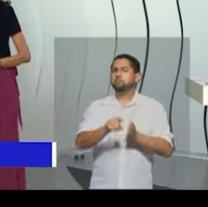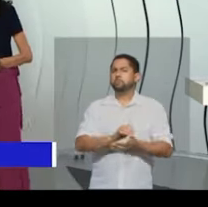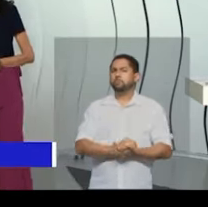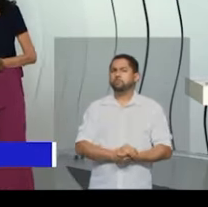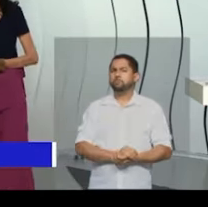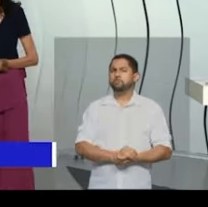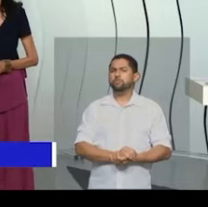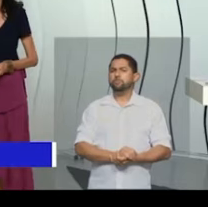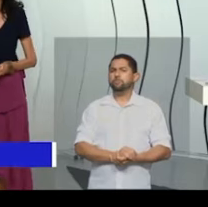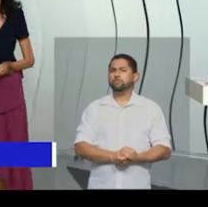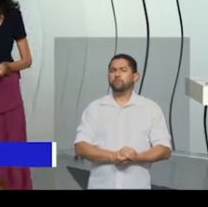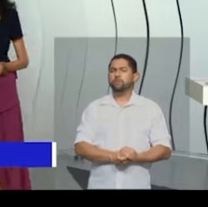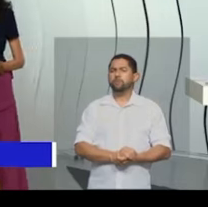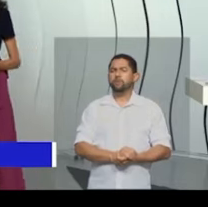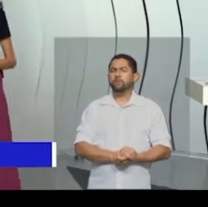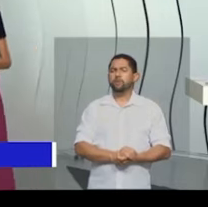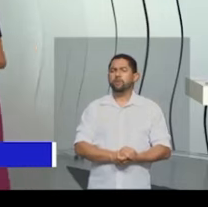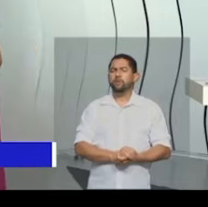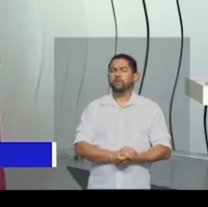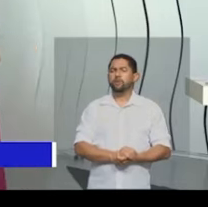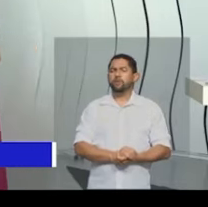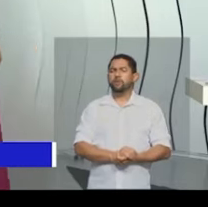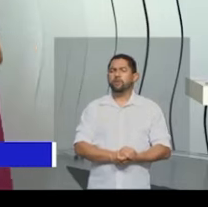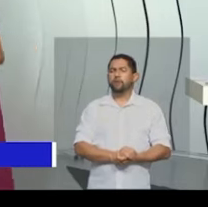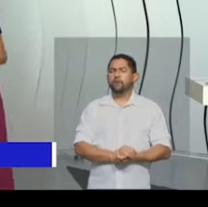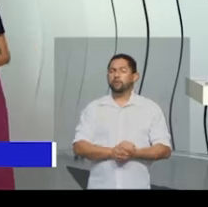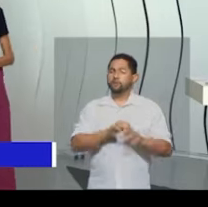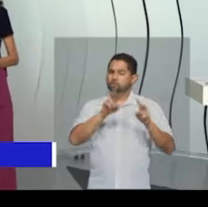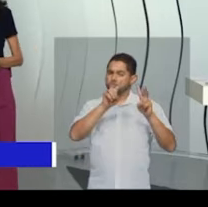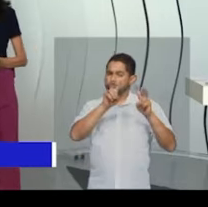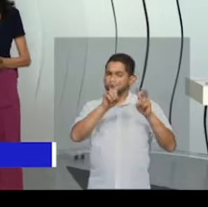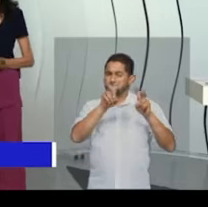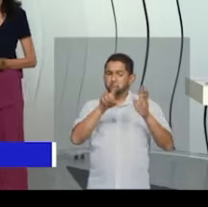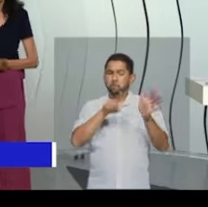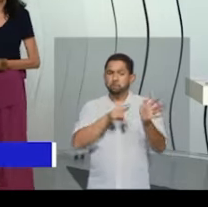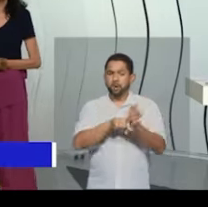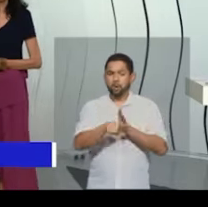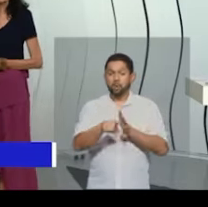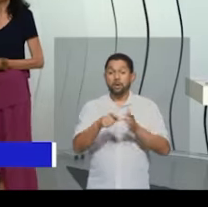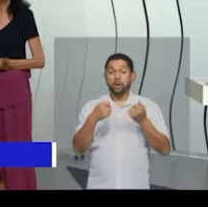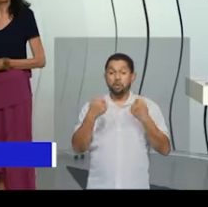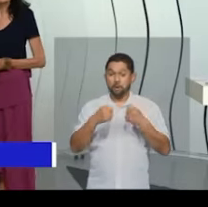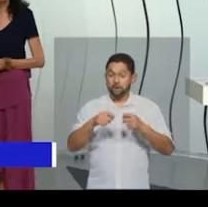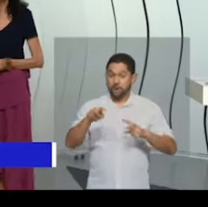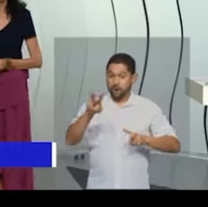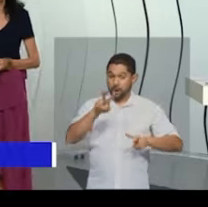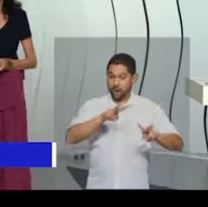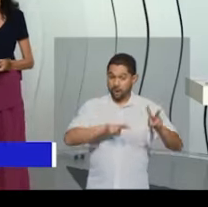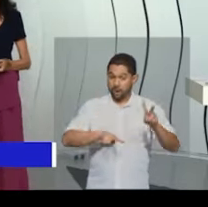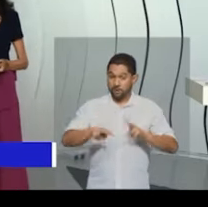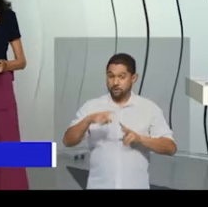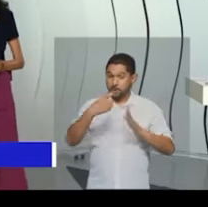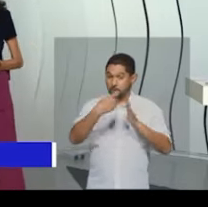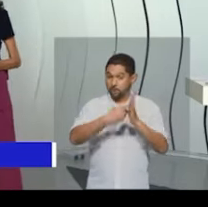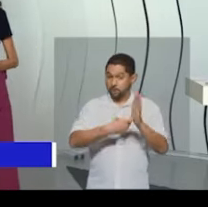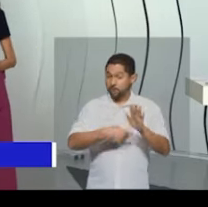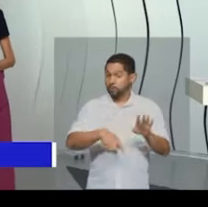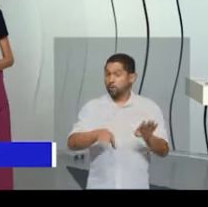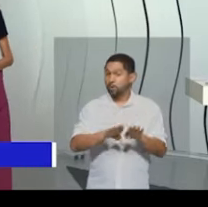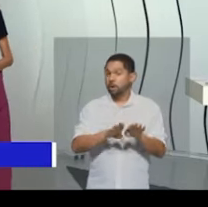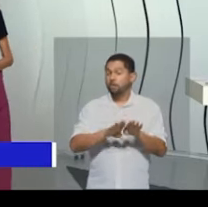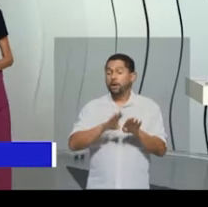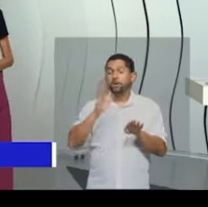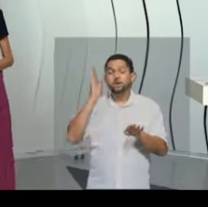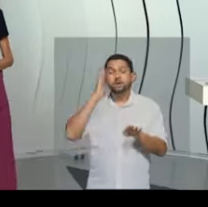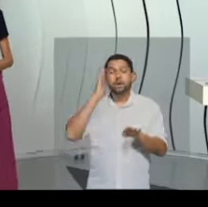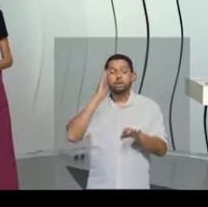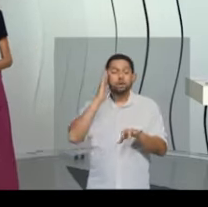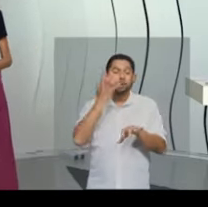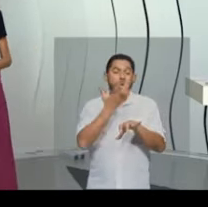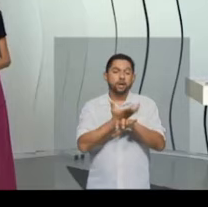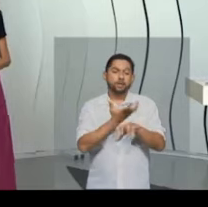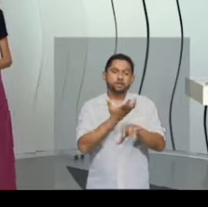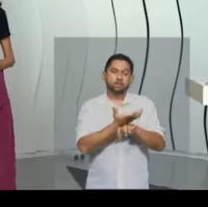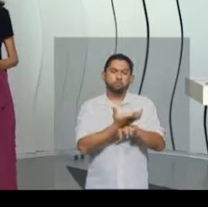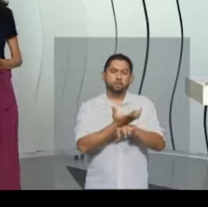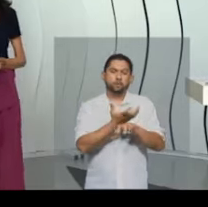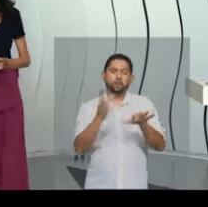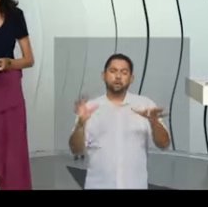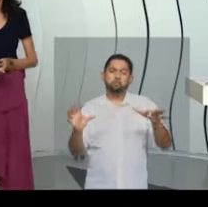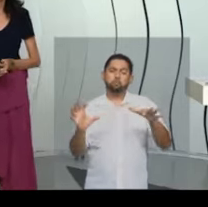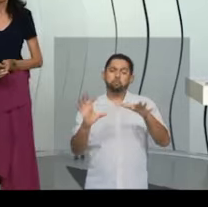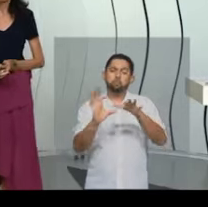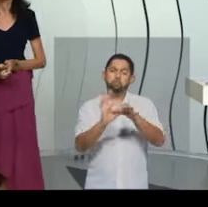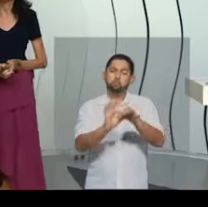Esse é um exemplo de questão em que você precisa não só analisar o texto, como saber o conteúdo também.